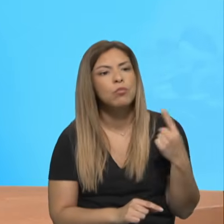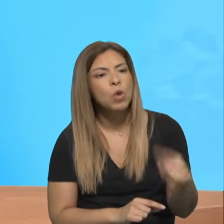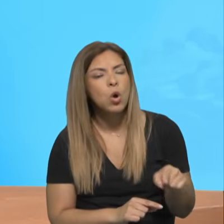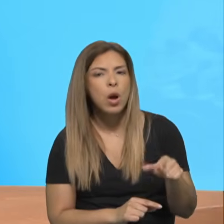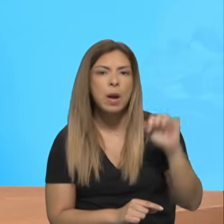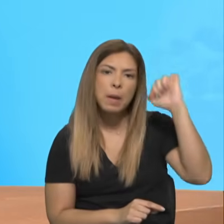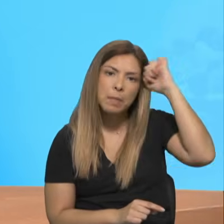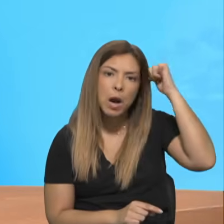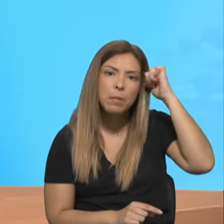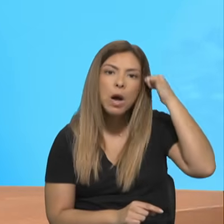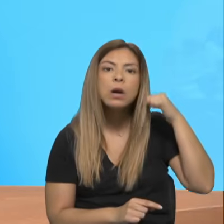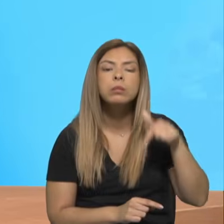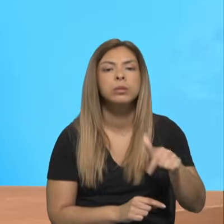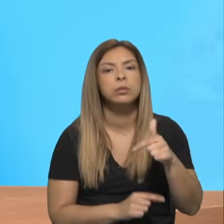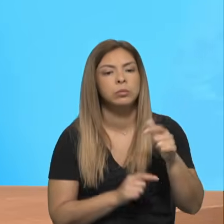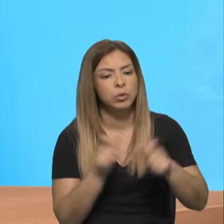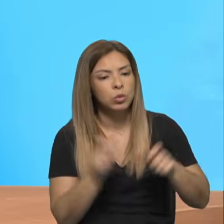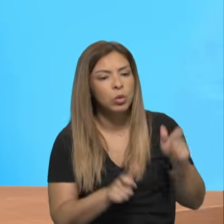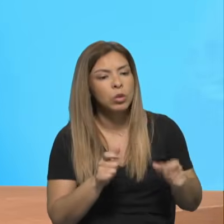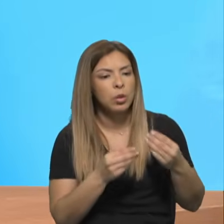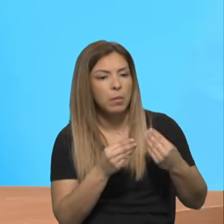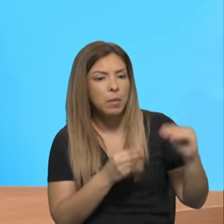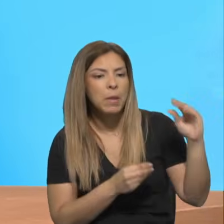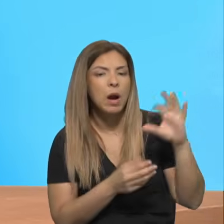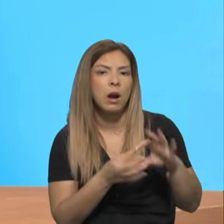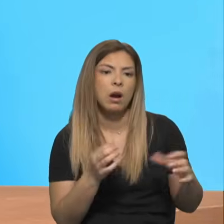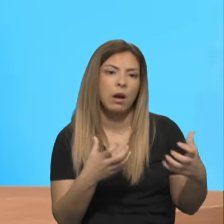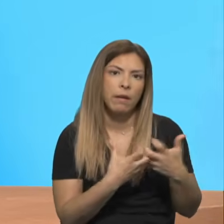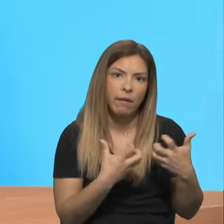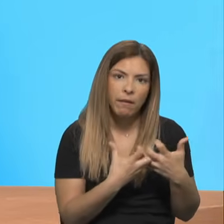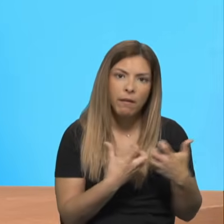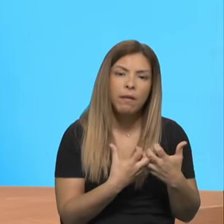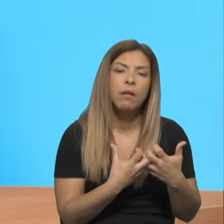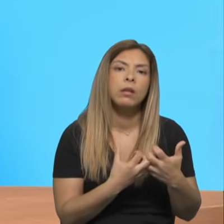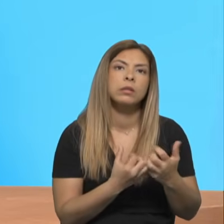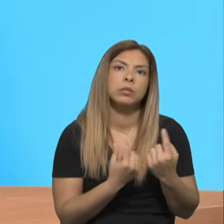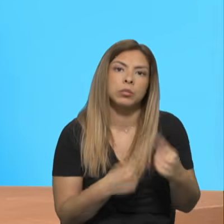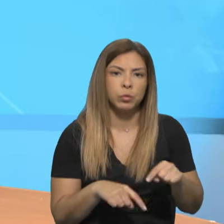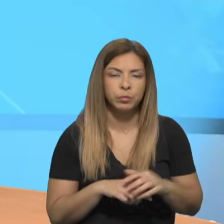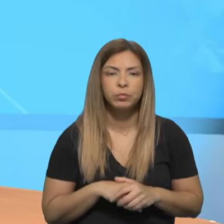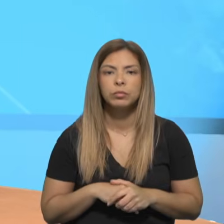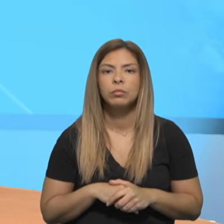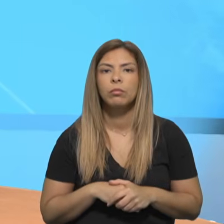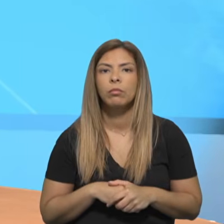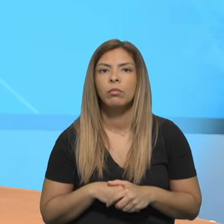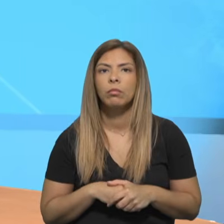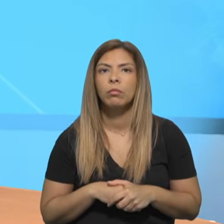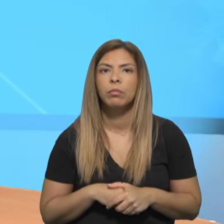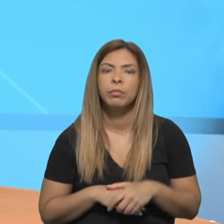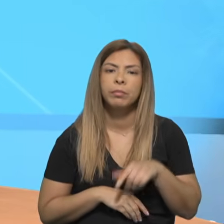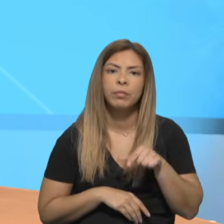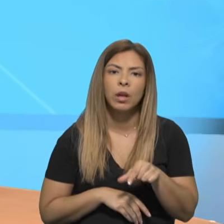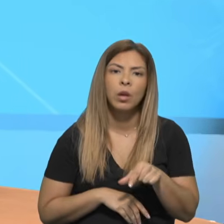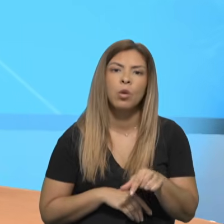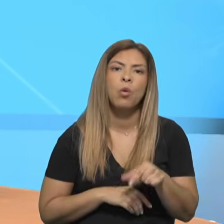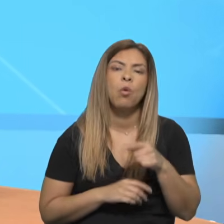afetados, são mais as pessoas que aderem a esta forma de luta. E é contra, precisamente, estes conflitos e